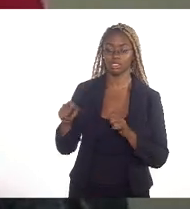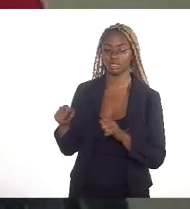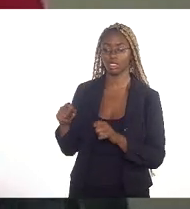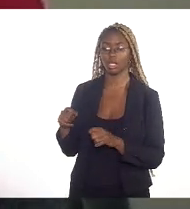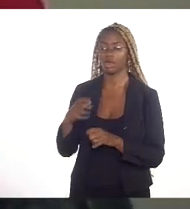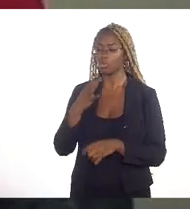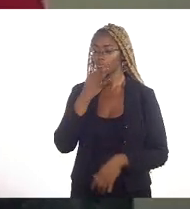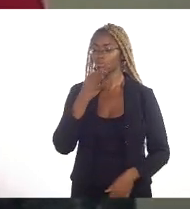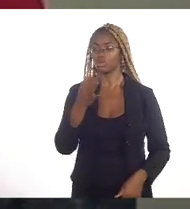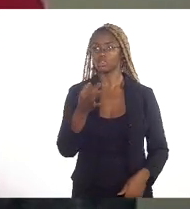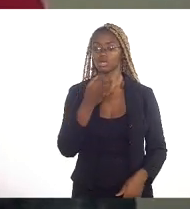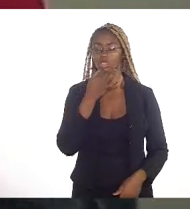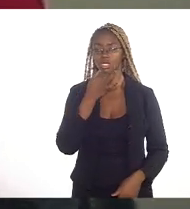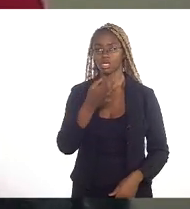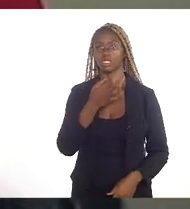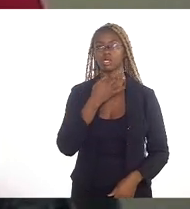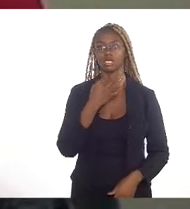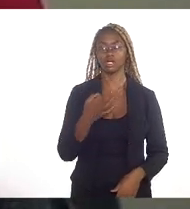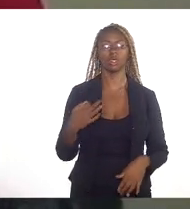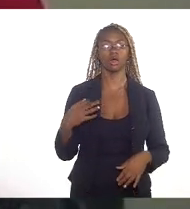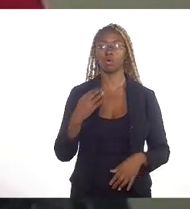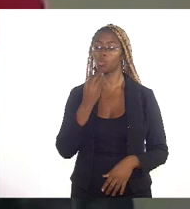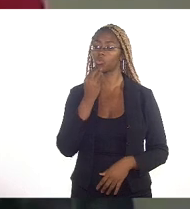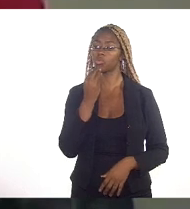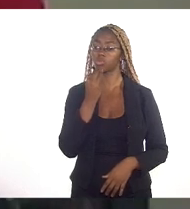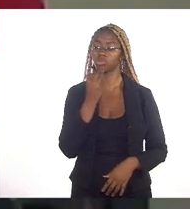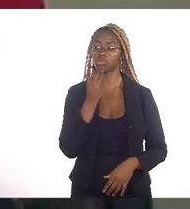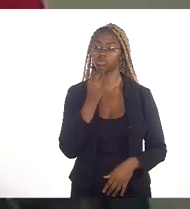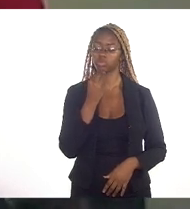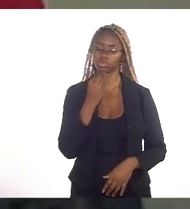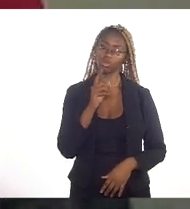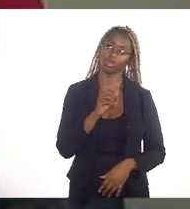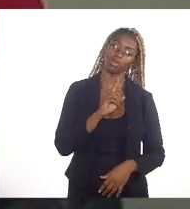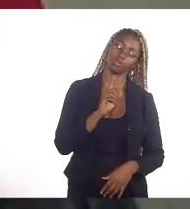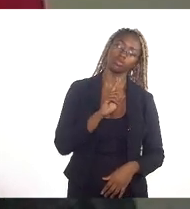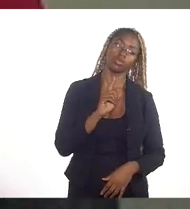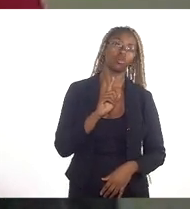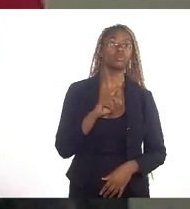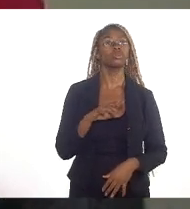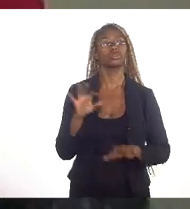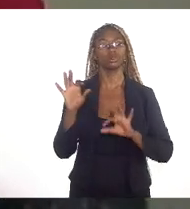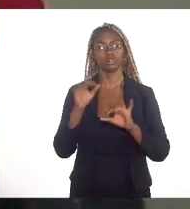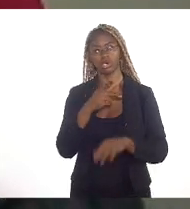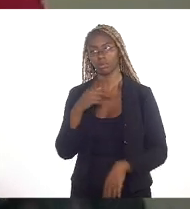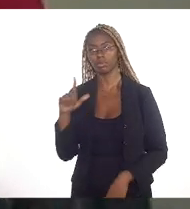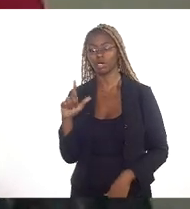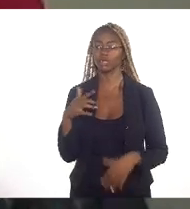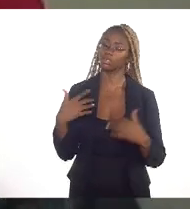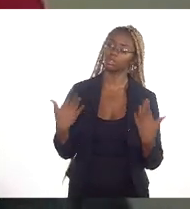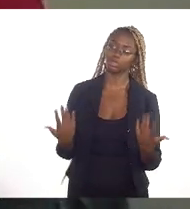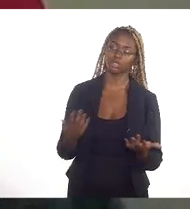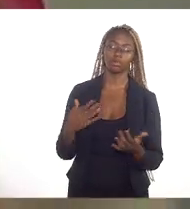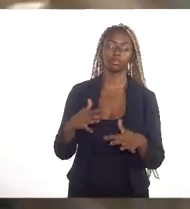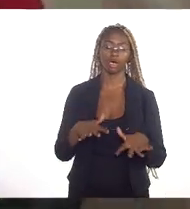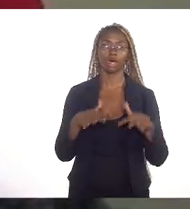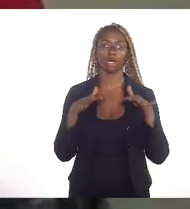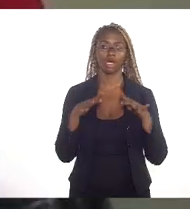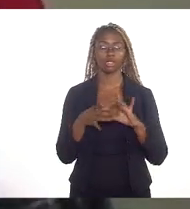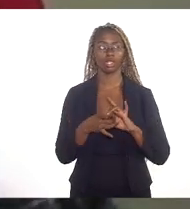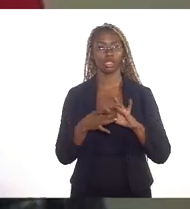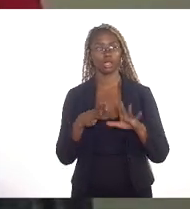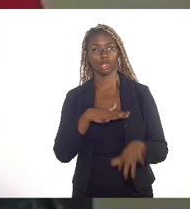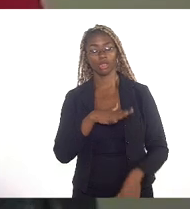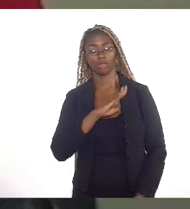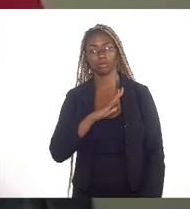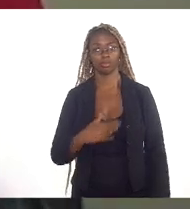sua opinião sobre a oportunidade ou não desse projeto de lei. Então, seja por audiência pública ou